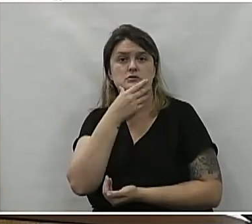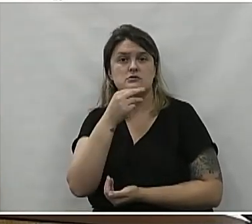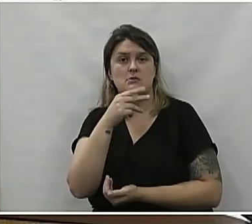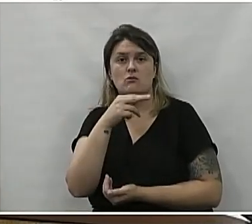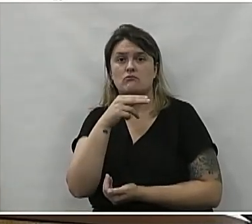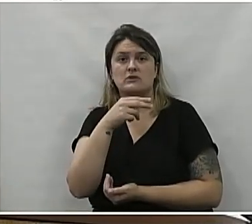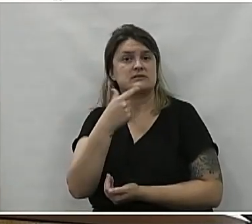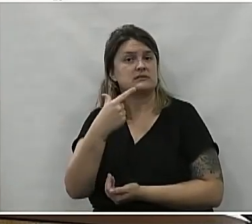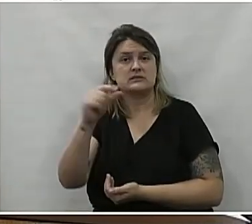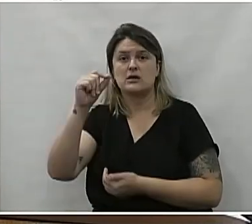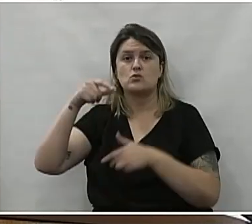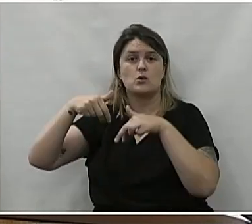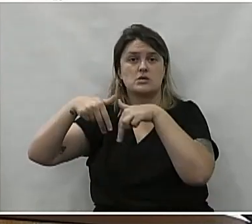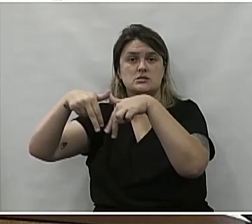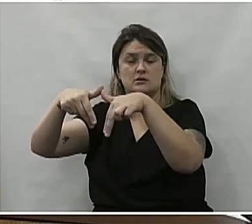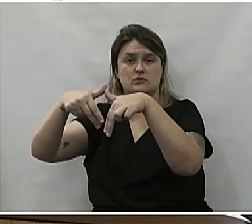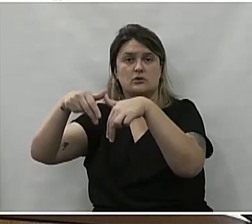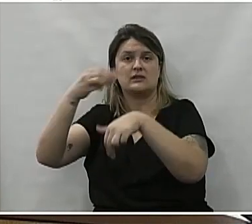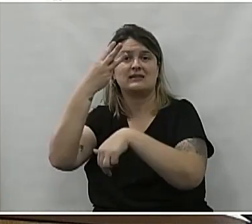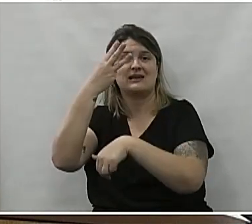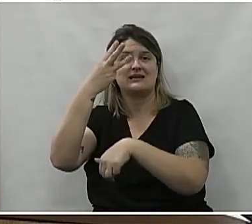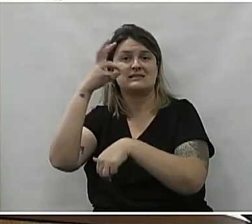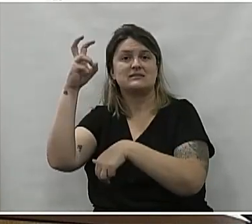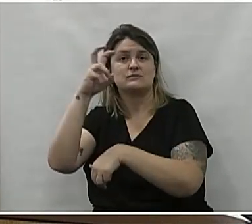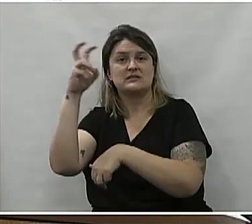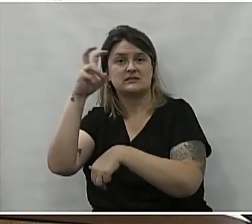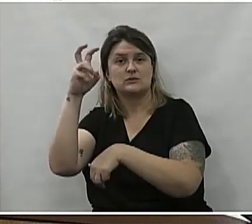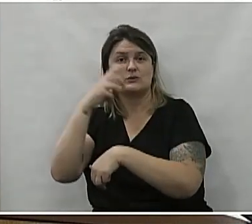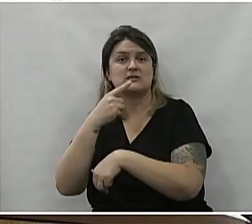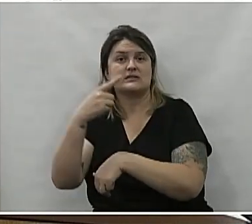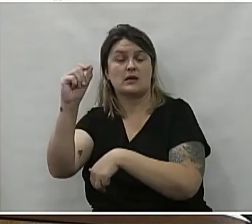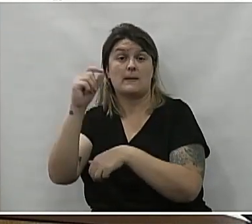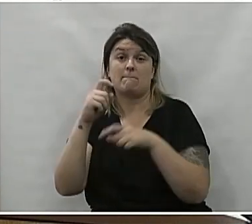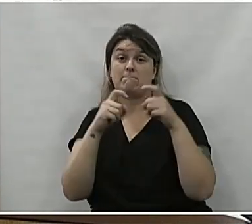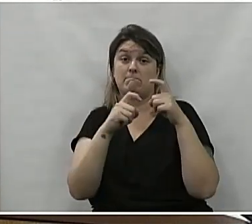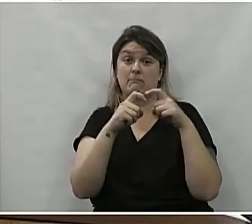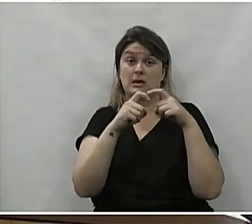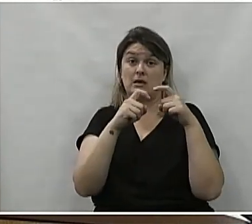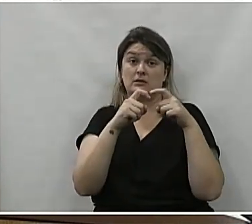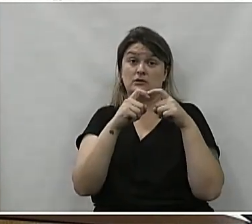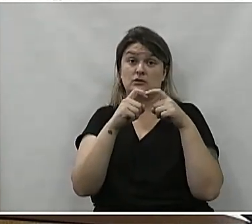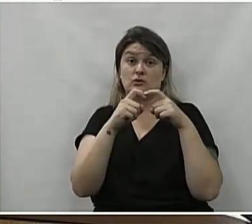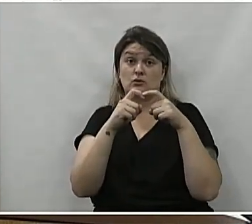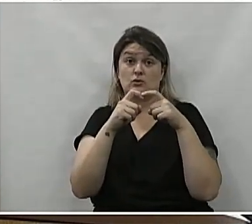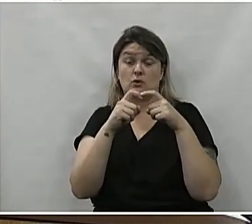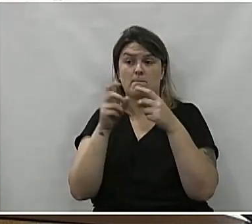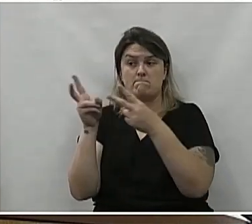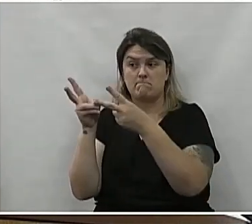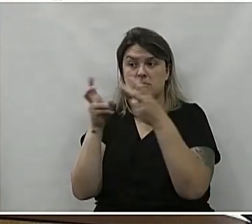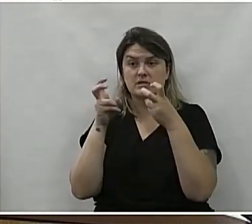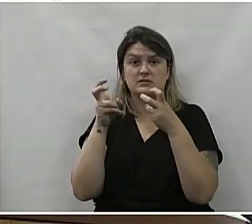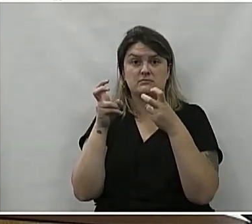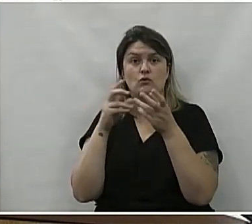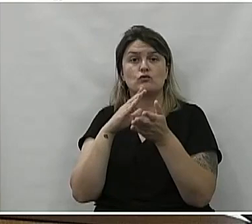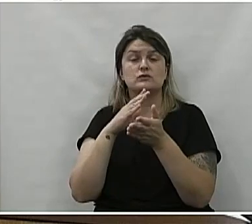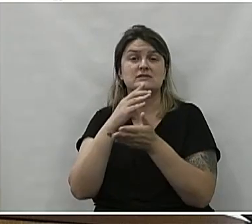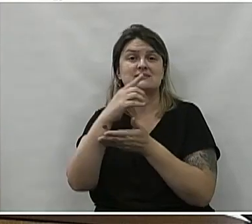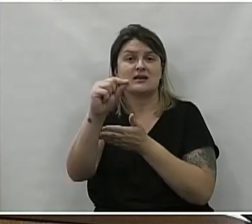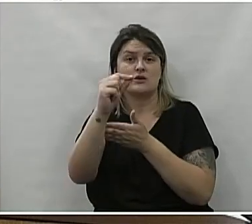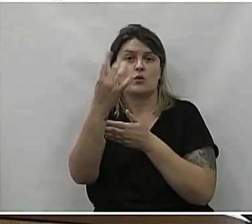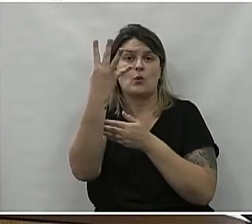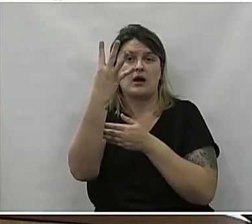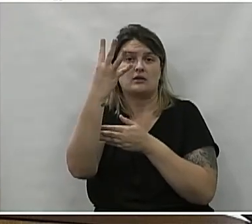Andando Às 15 horas E 55 minutos O médico Da unidade Constatou Sua fuga Do leito Juntamente Com seu irmão Às